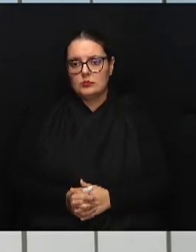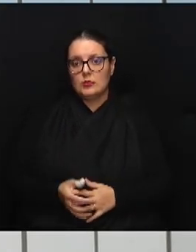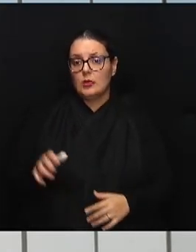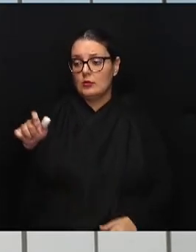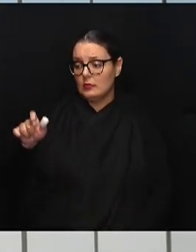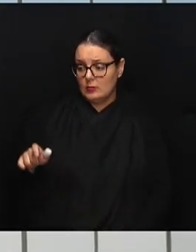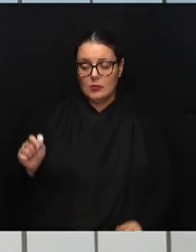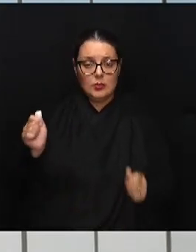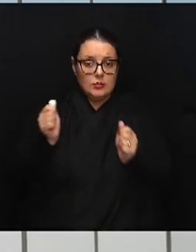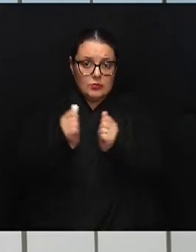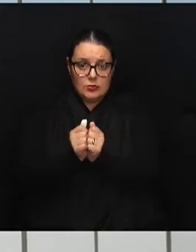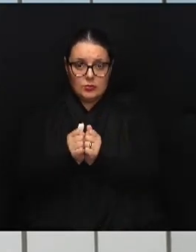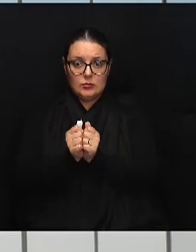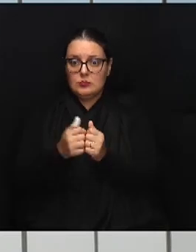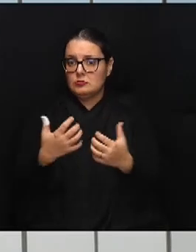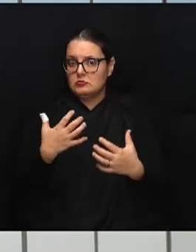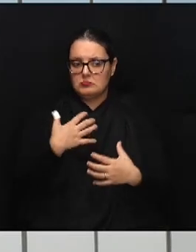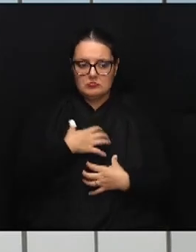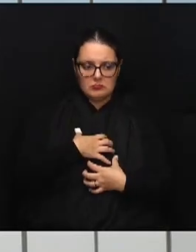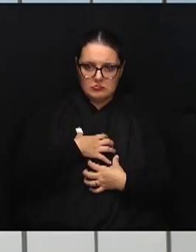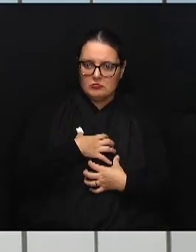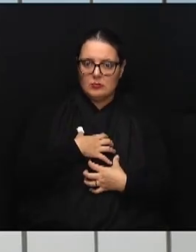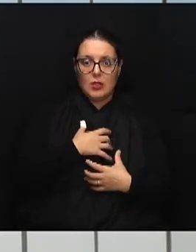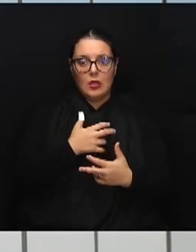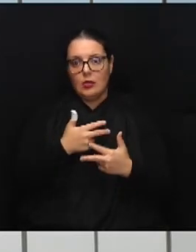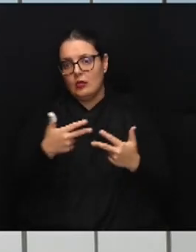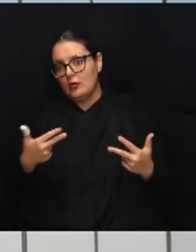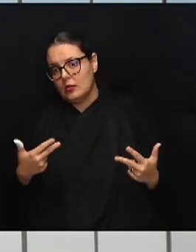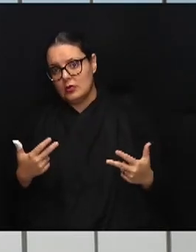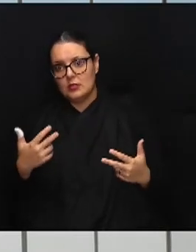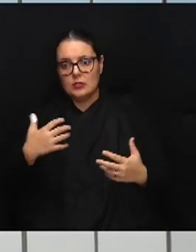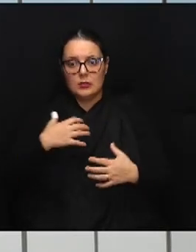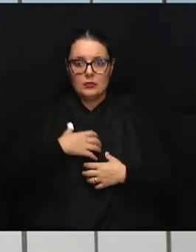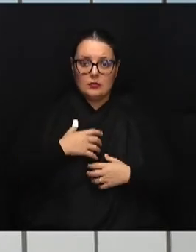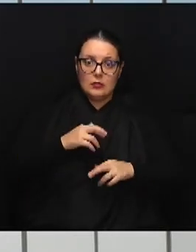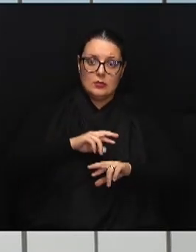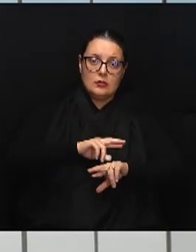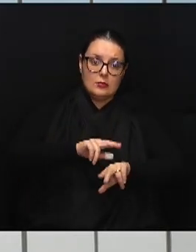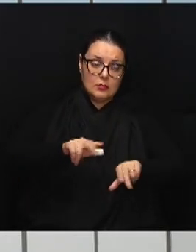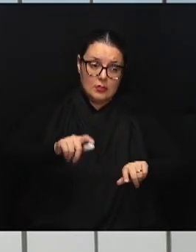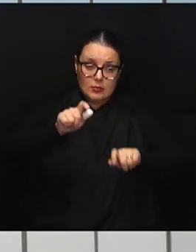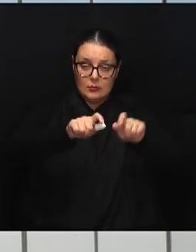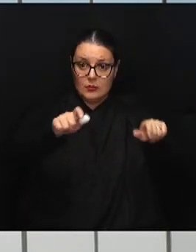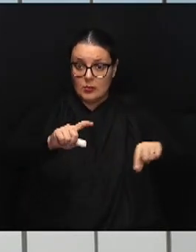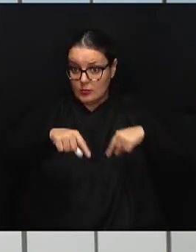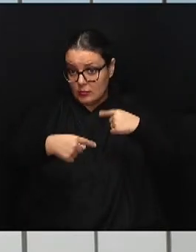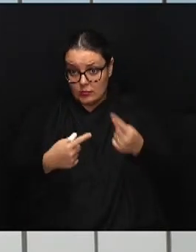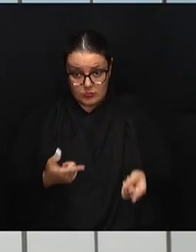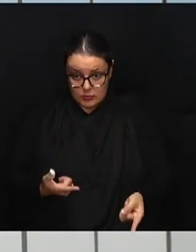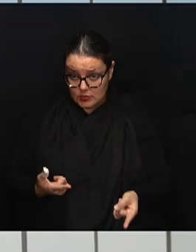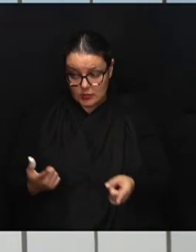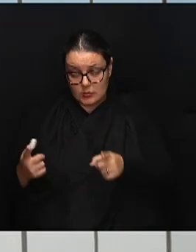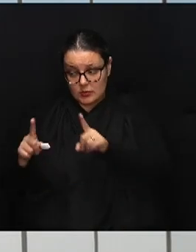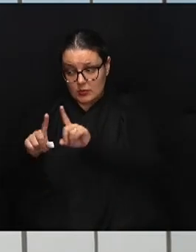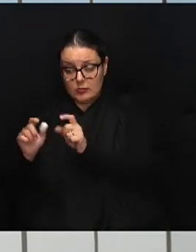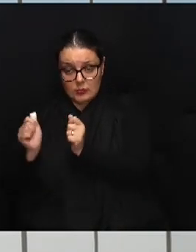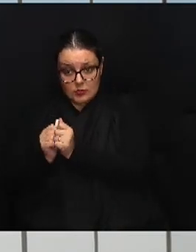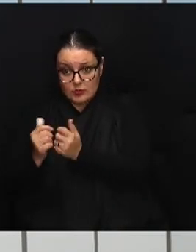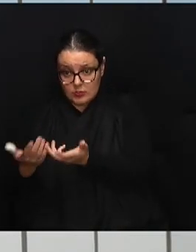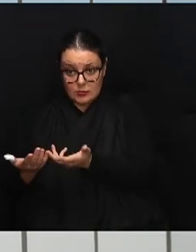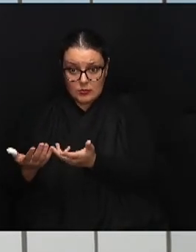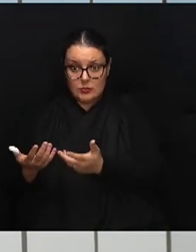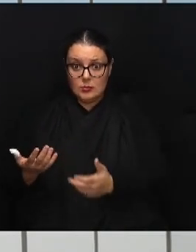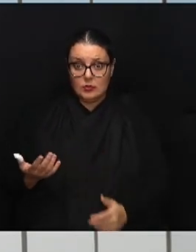pessoa, sentir coisas, né, ter sentimentos por outras pessoas e manter